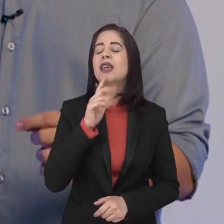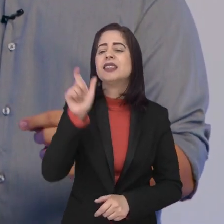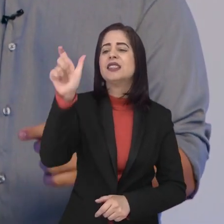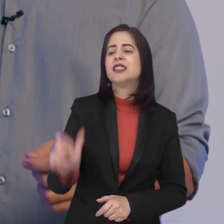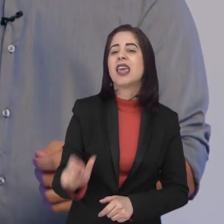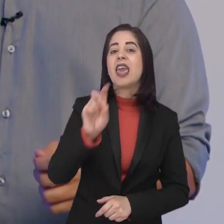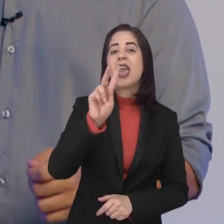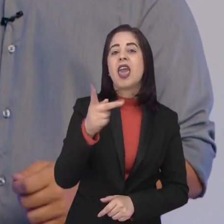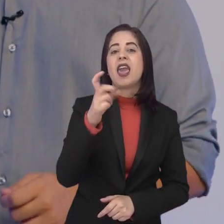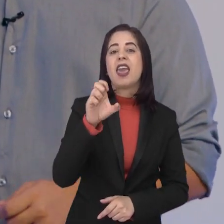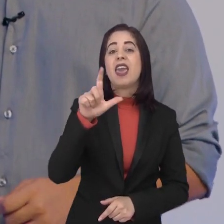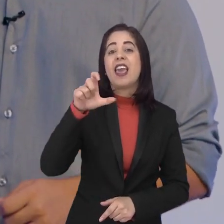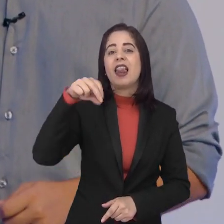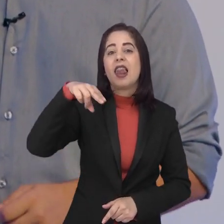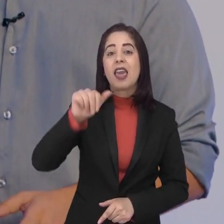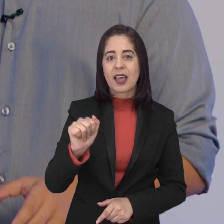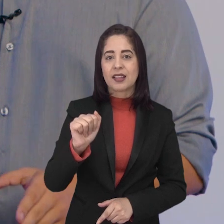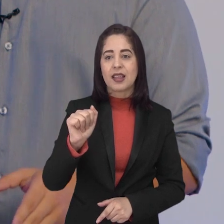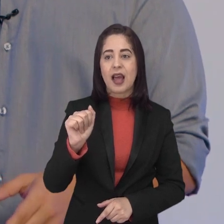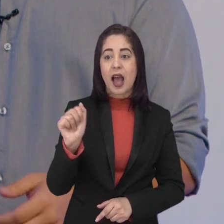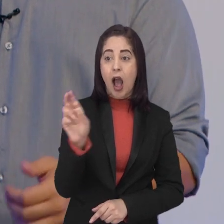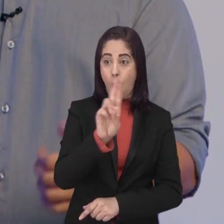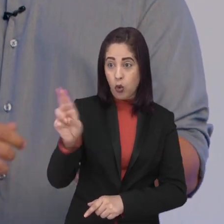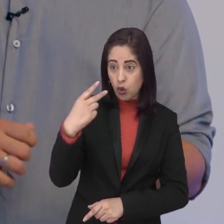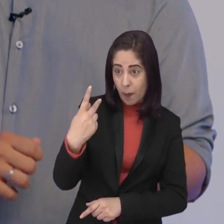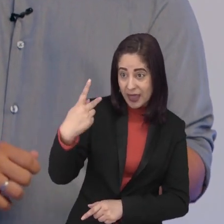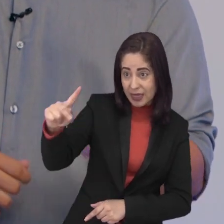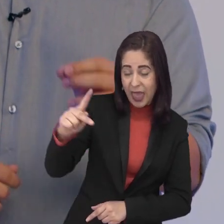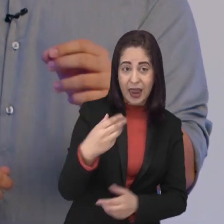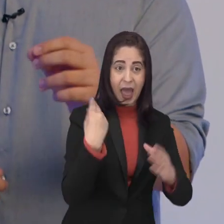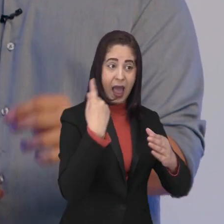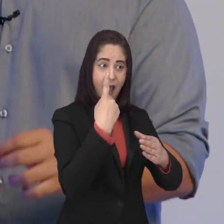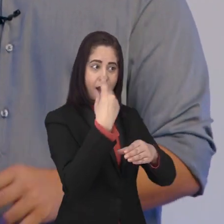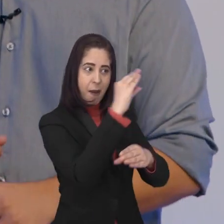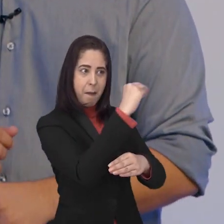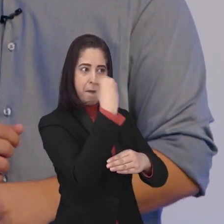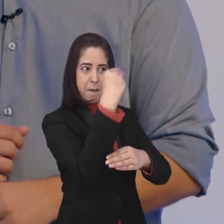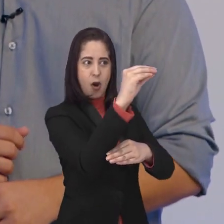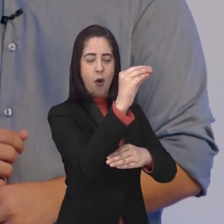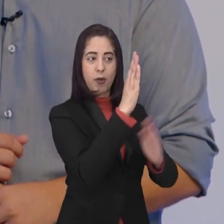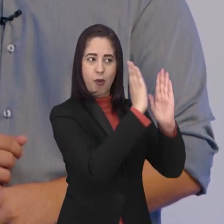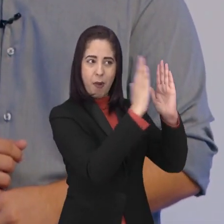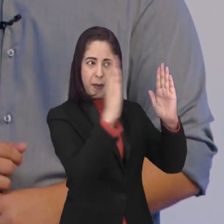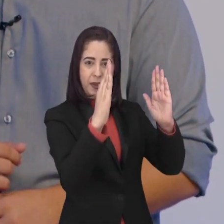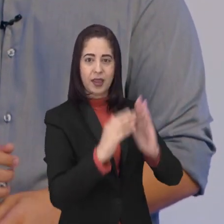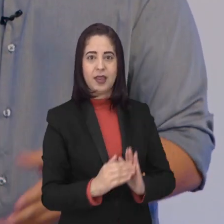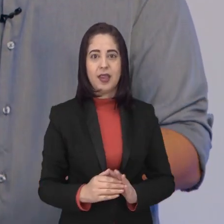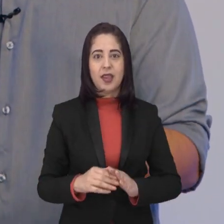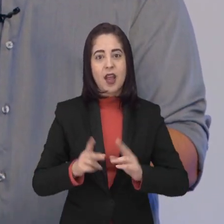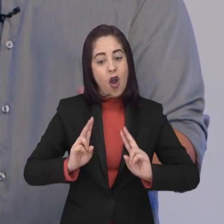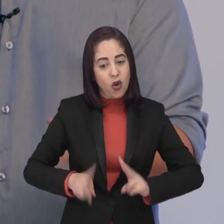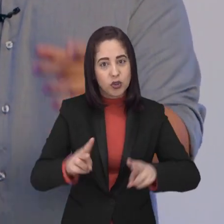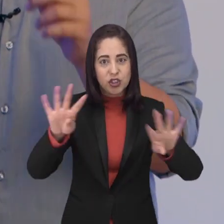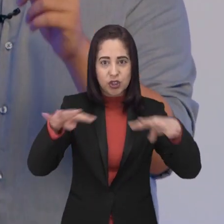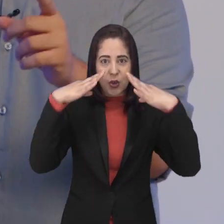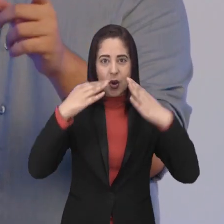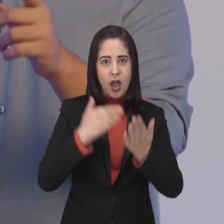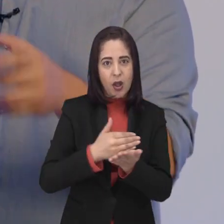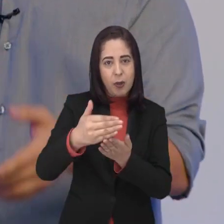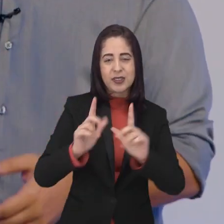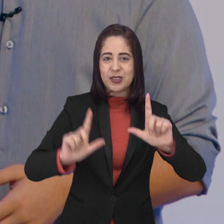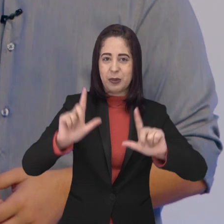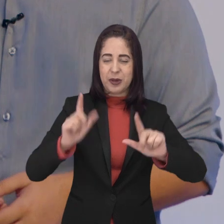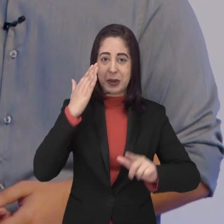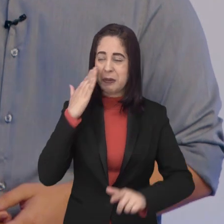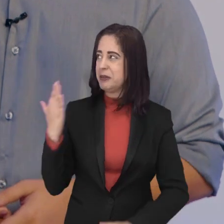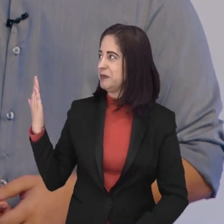você vai saber quem foi Helena Molina, mulher que hoje dá nome a uma biblioteca no distrito Eugênio de Melo. Fique por aí que o Cidadania em